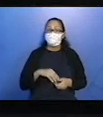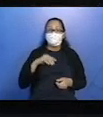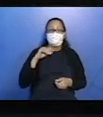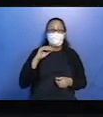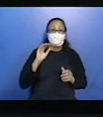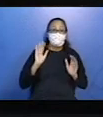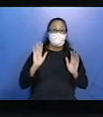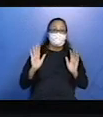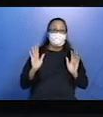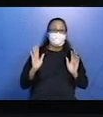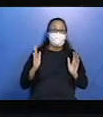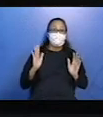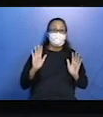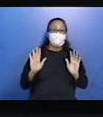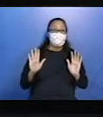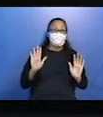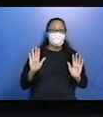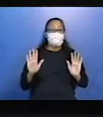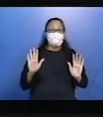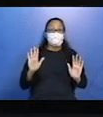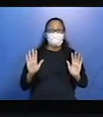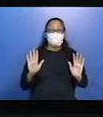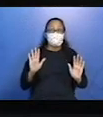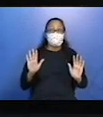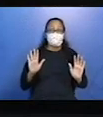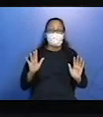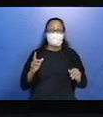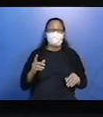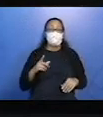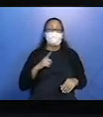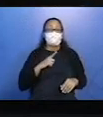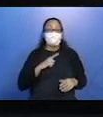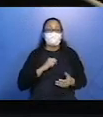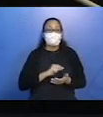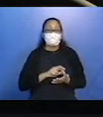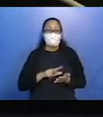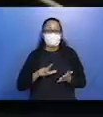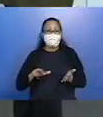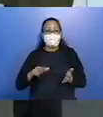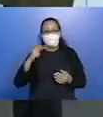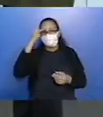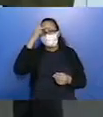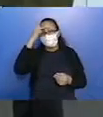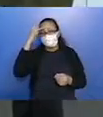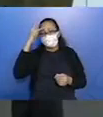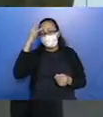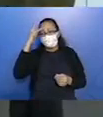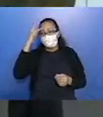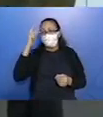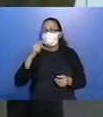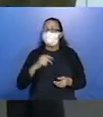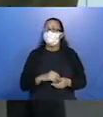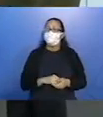Cuidado quando é plural, quando tem várias pessoas. E aí, novamente, o verbo fazer.